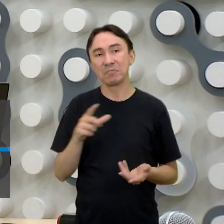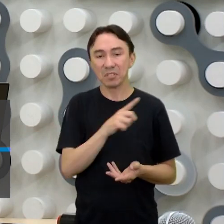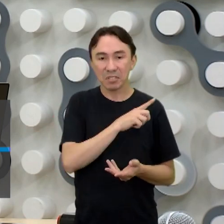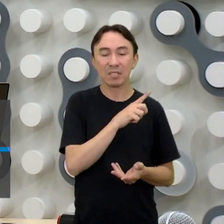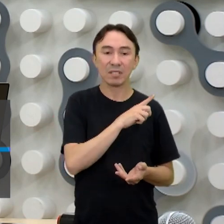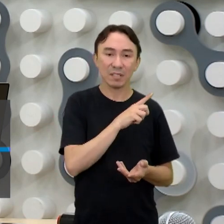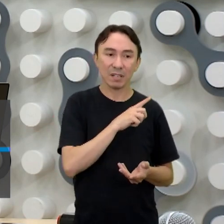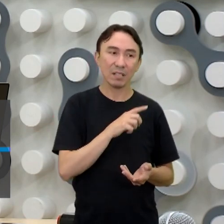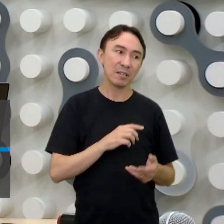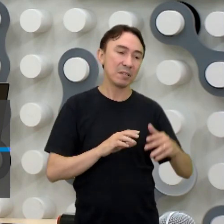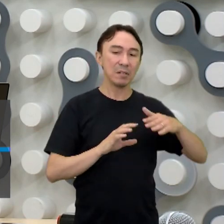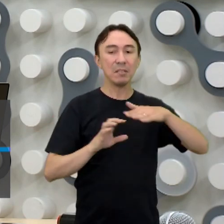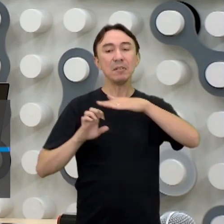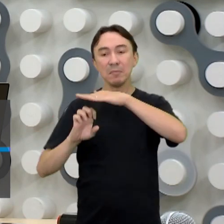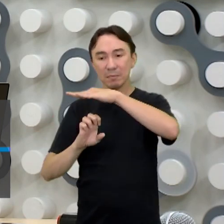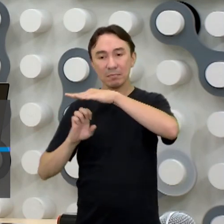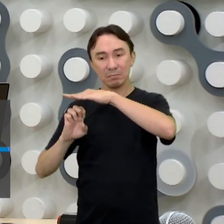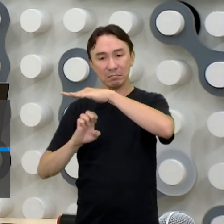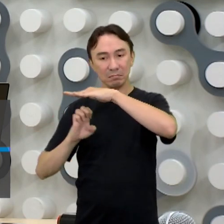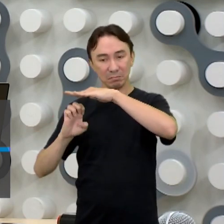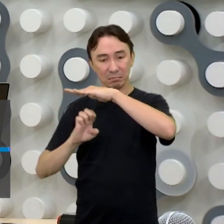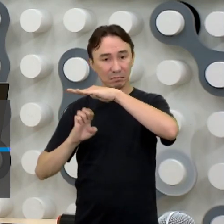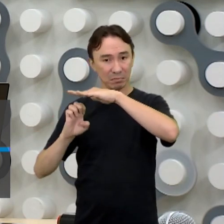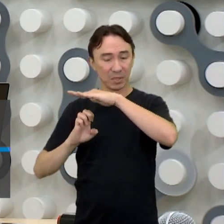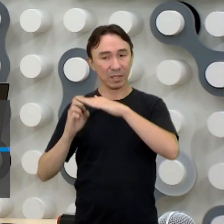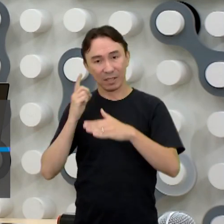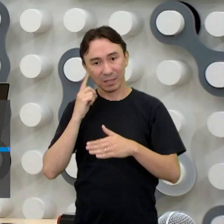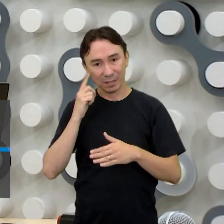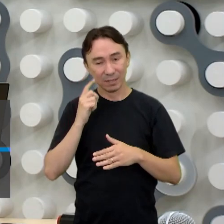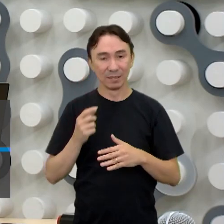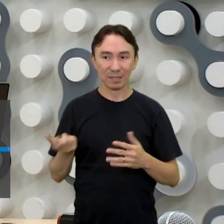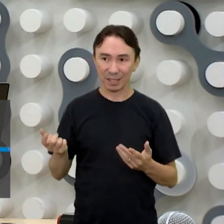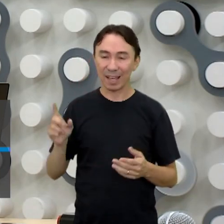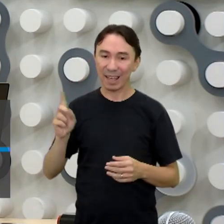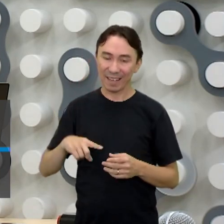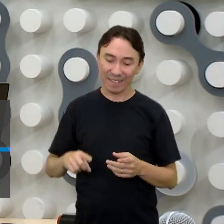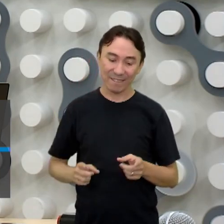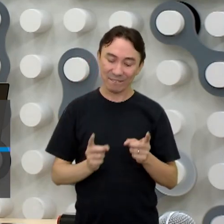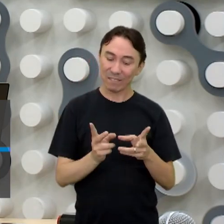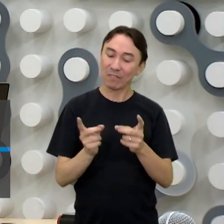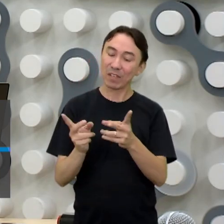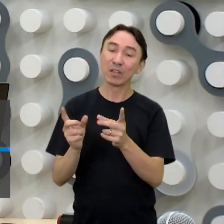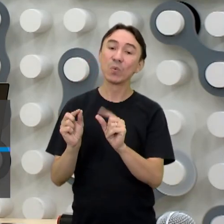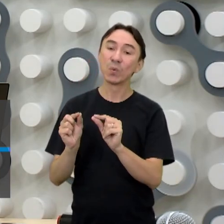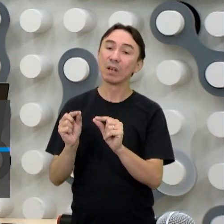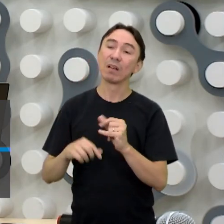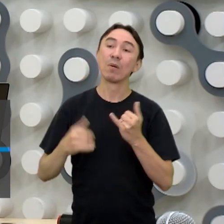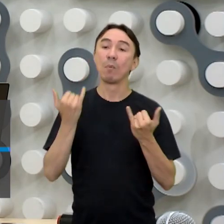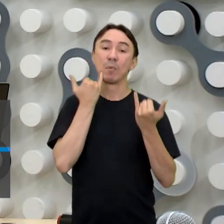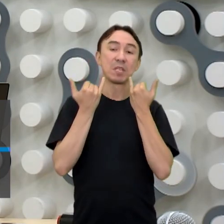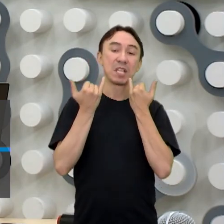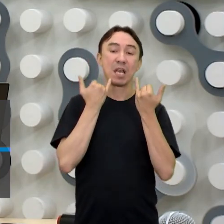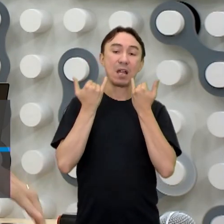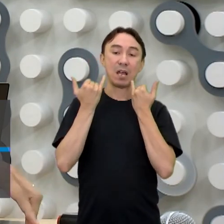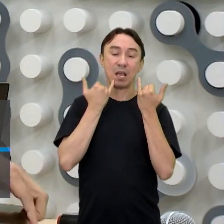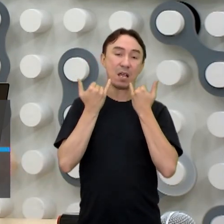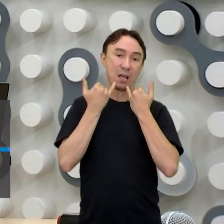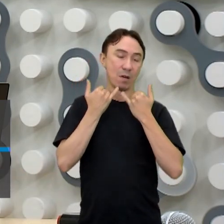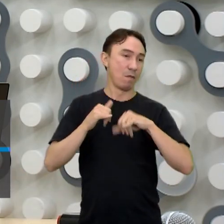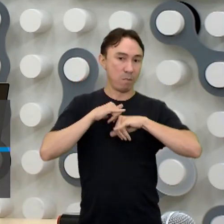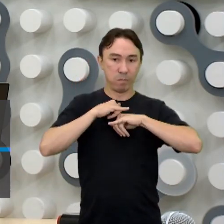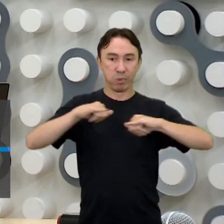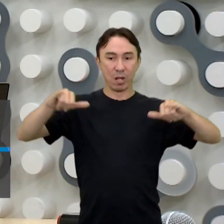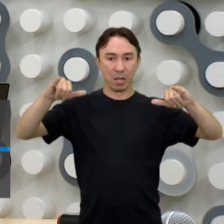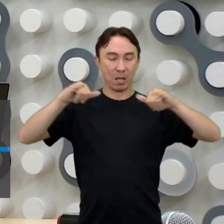eram especialistas em vender um tipo de coisa chamada notícia, informação. Porque hoje